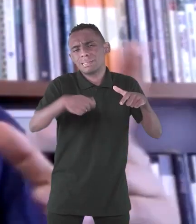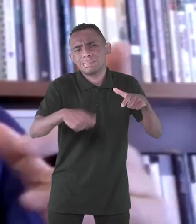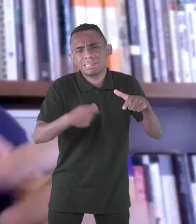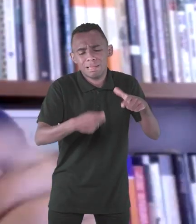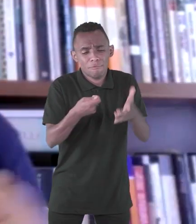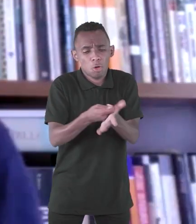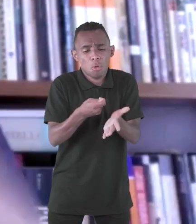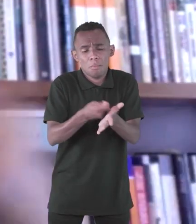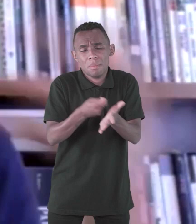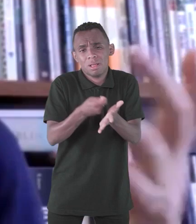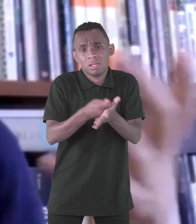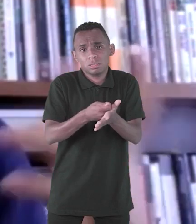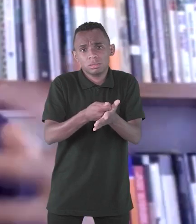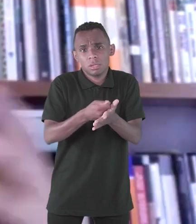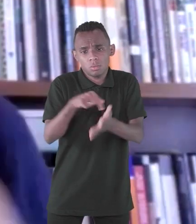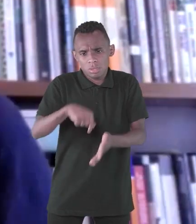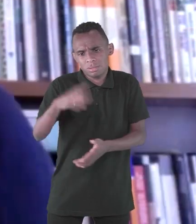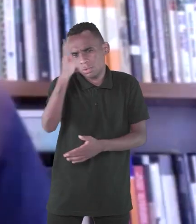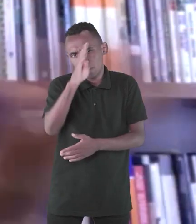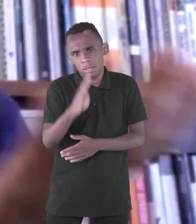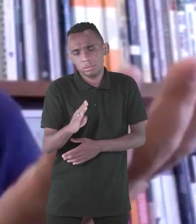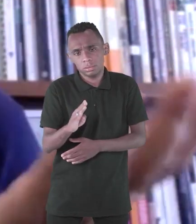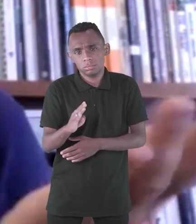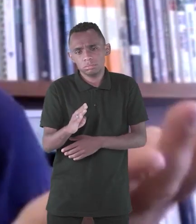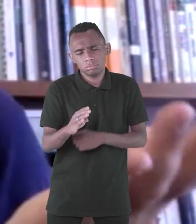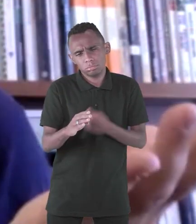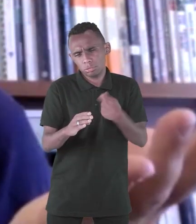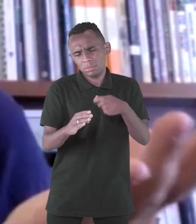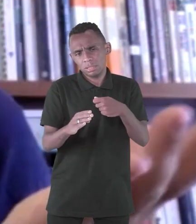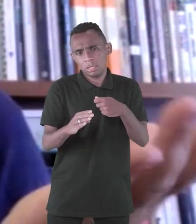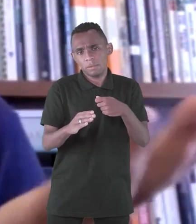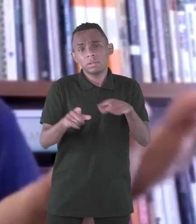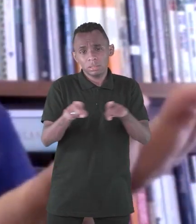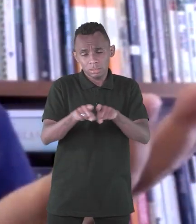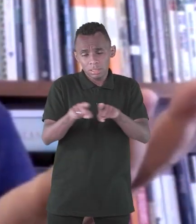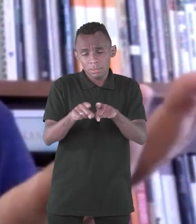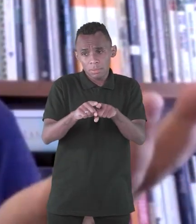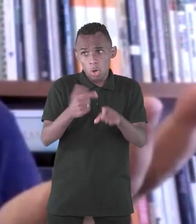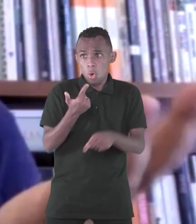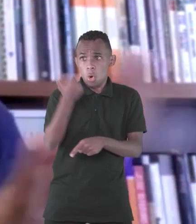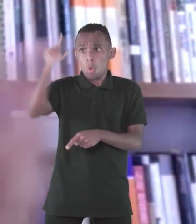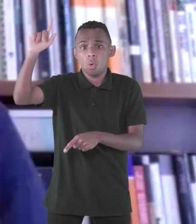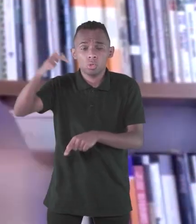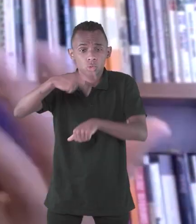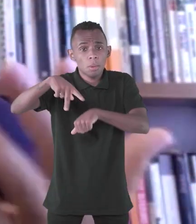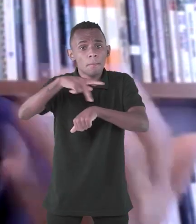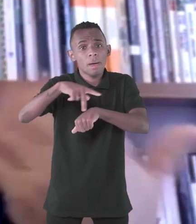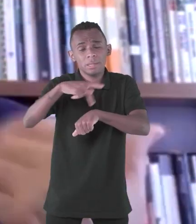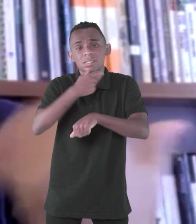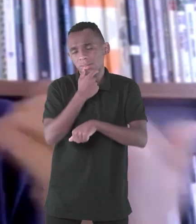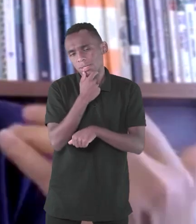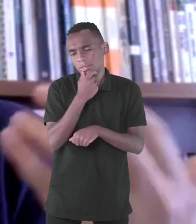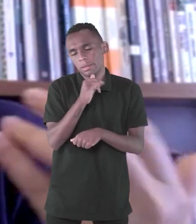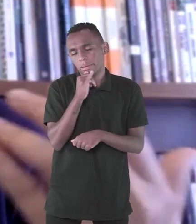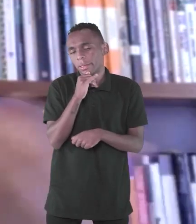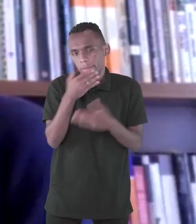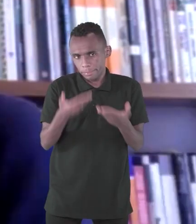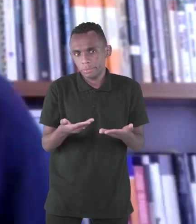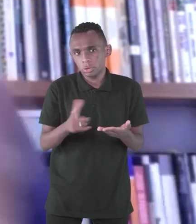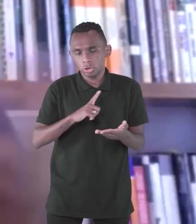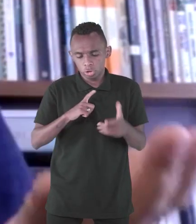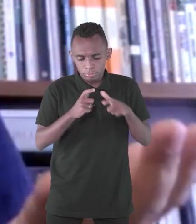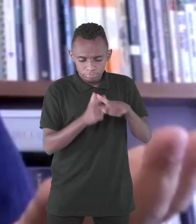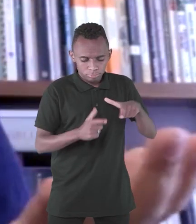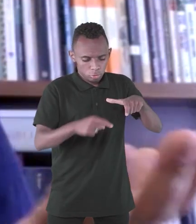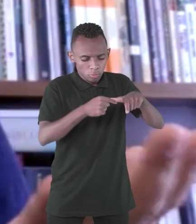se eu abria um disco dos Stones, eu abria, veja que eu digo, eu estou usando esse verbo até eu estou me surpreendendo,